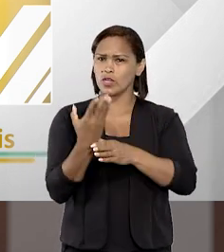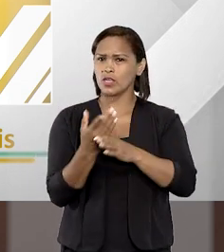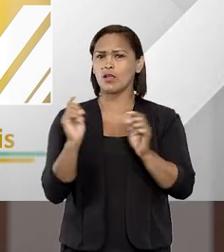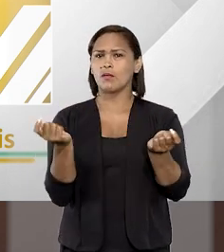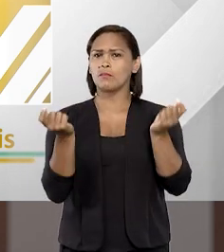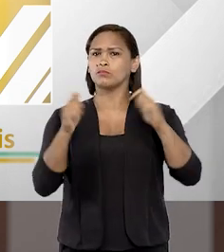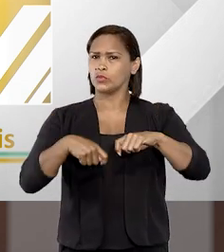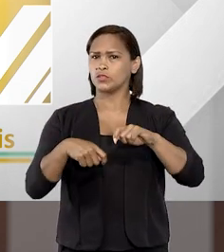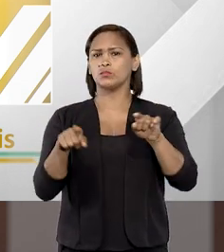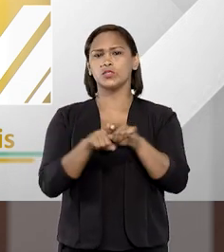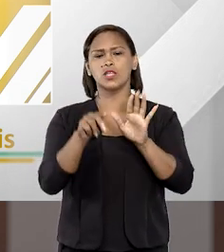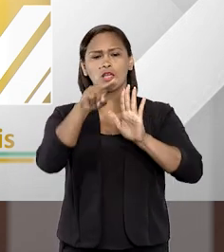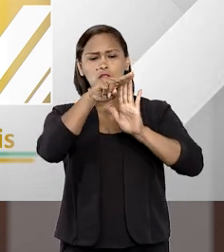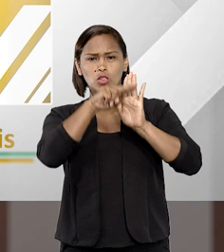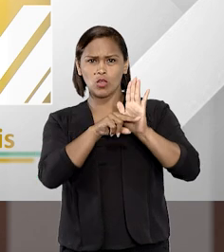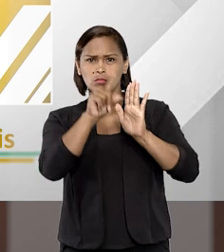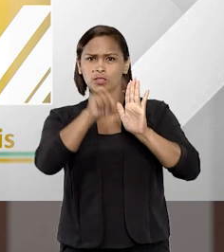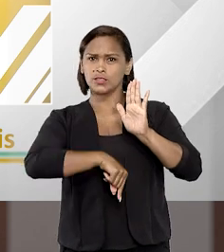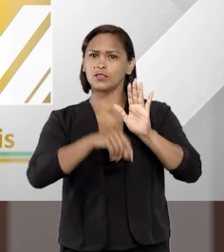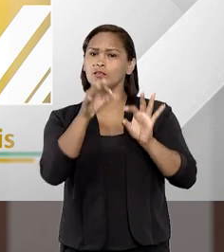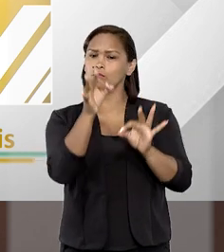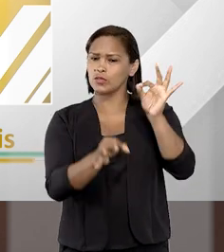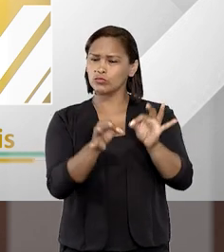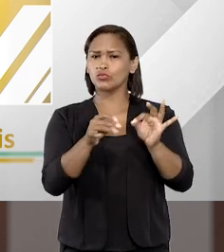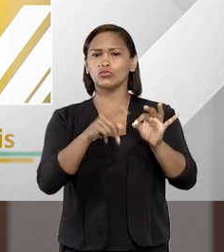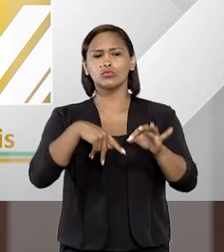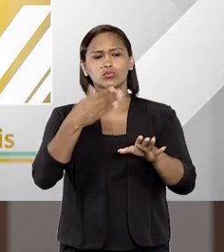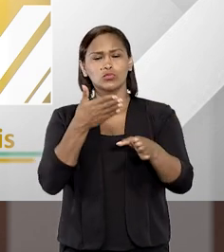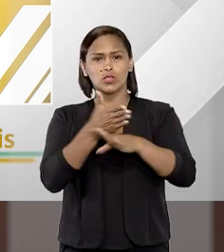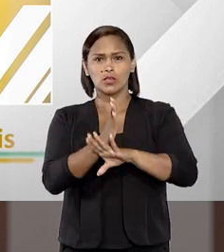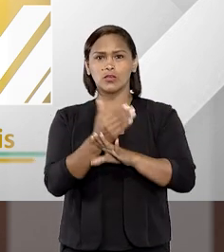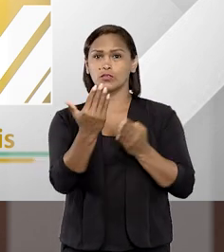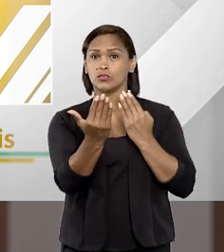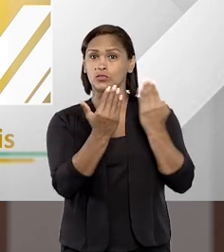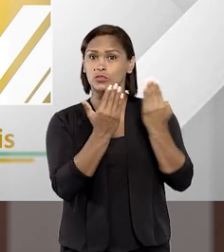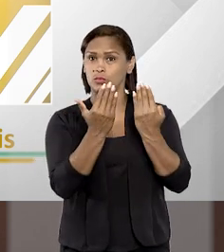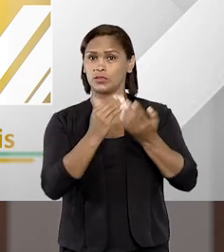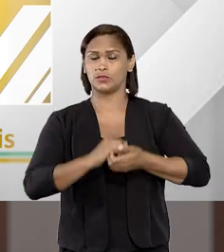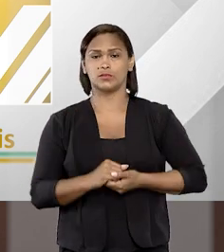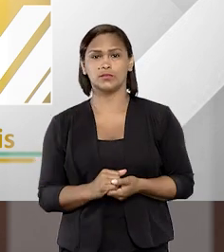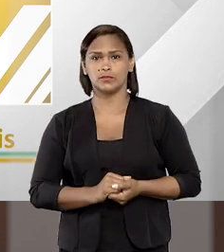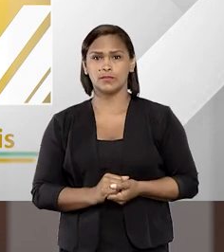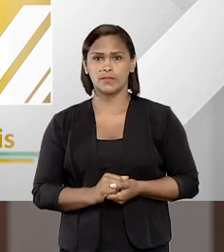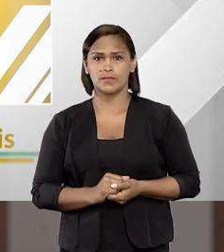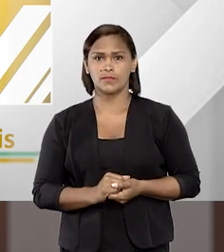criadas condições e normatização para um justo reconhecimento de suspeitos